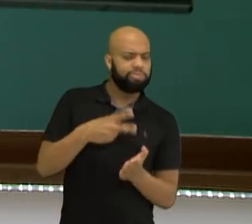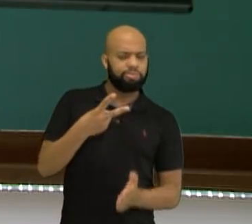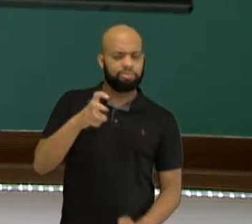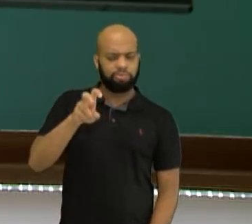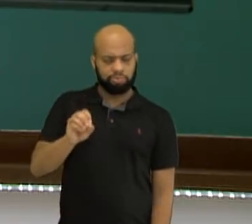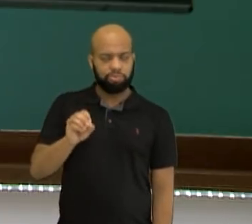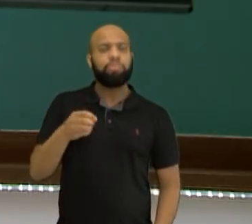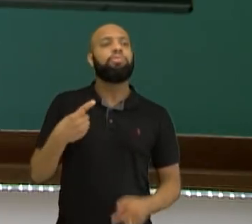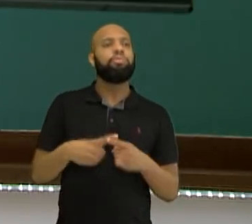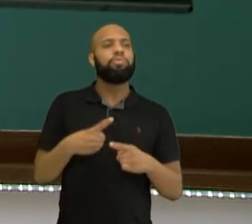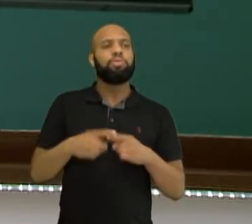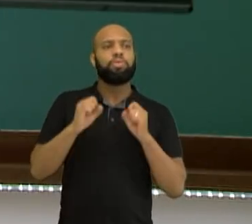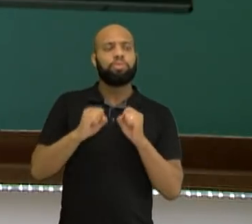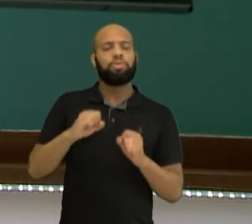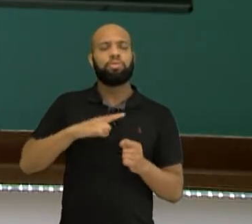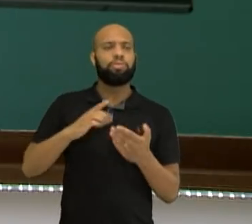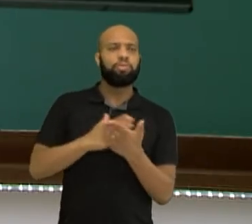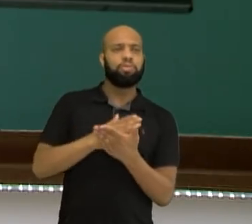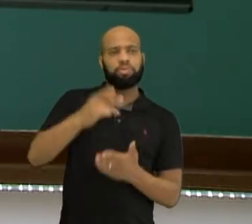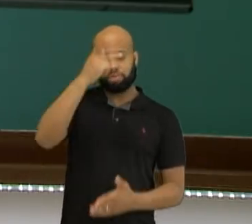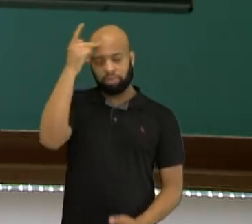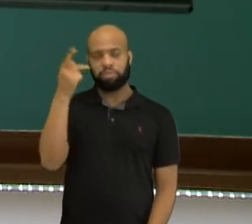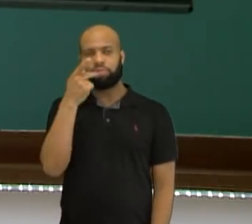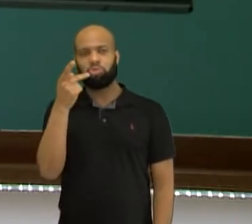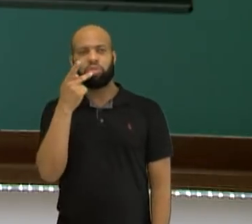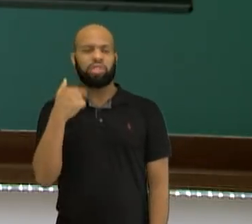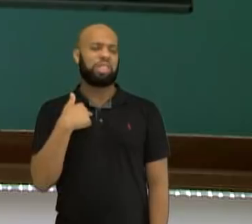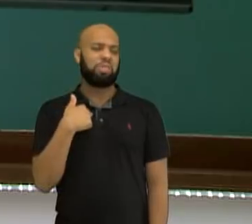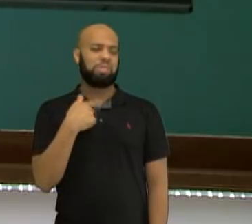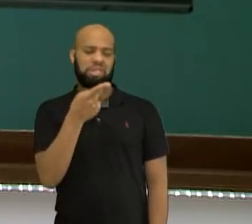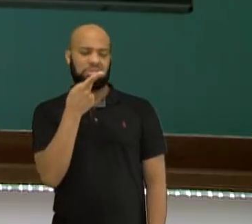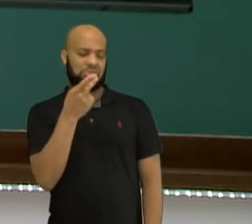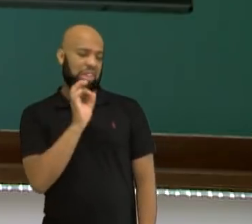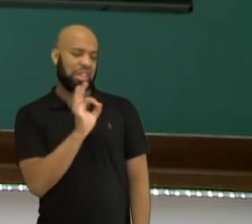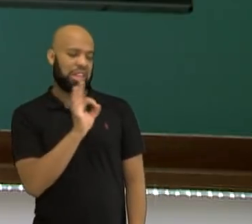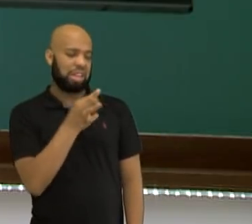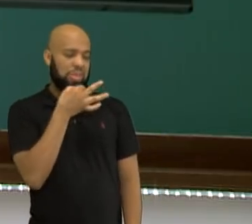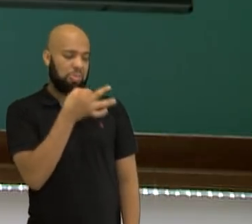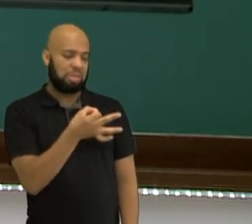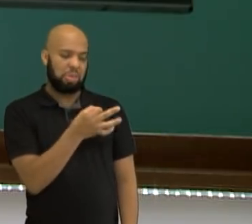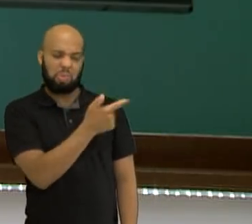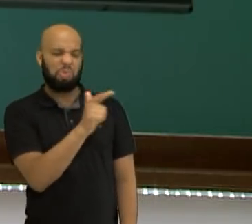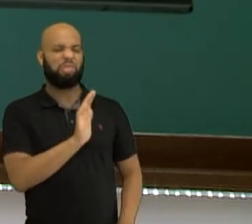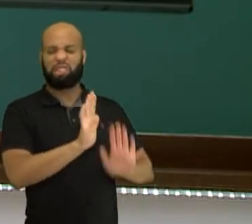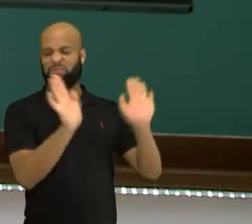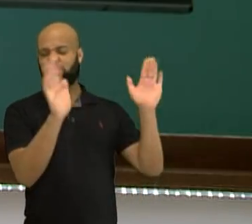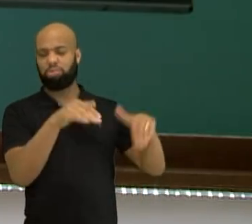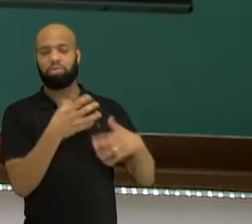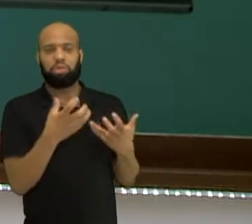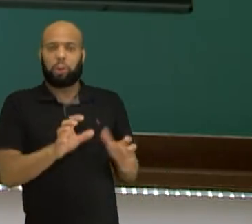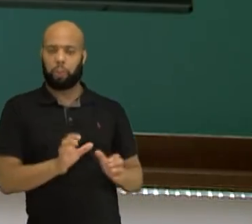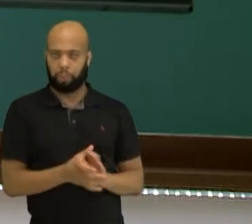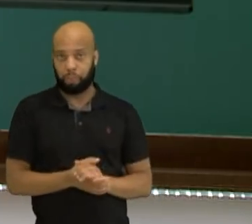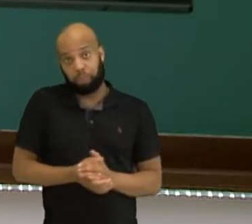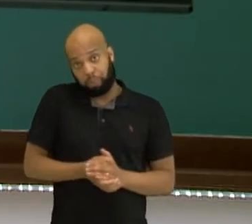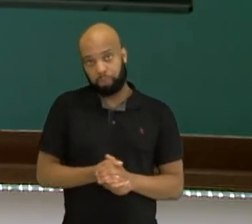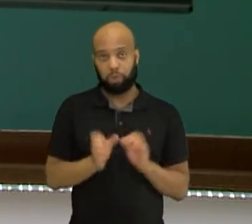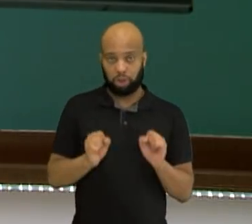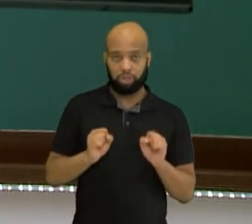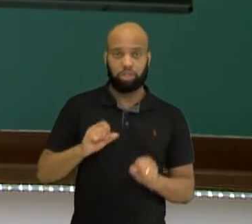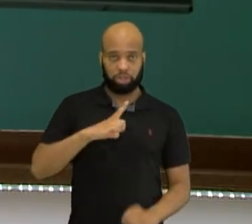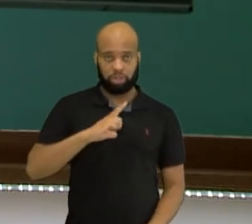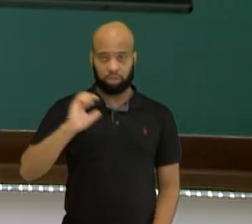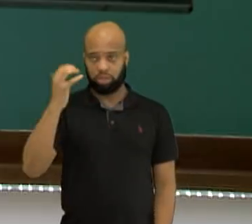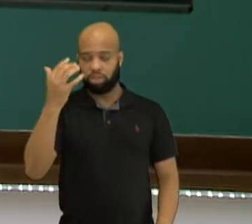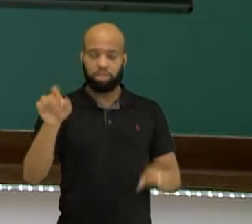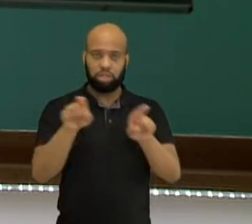quê? Porque poderia ter alguma pessoa que disse assim, eu não acho nada, não tenho uma opinião formada sobre a apresentação. Então,